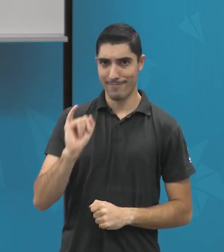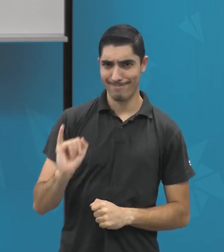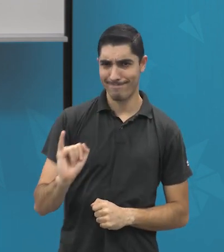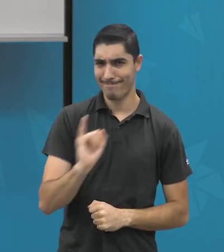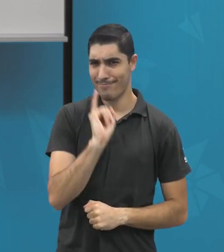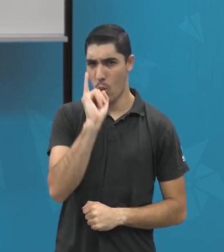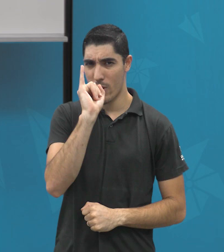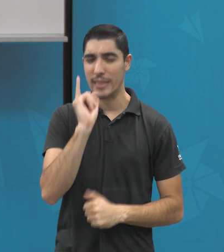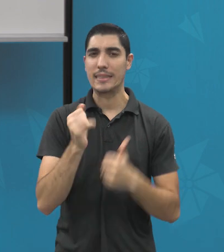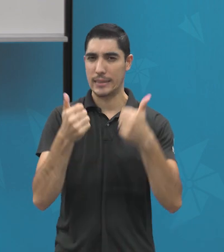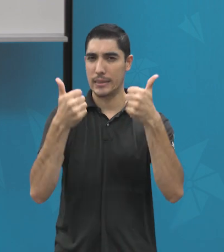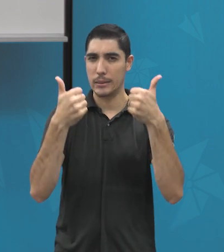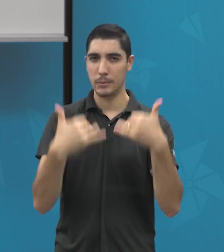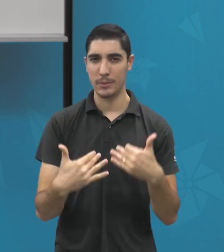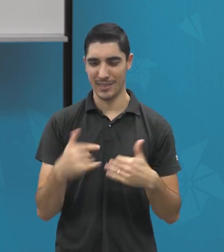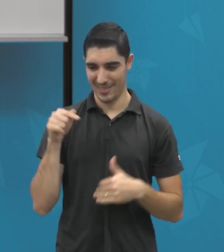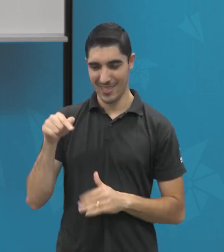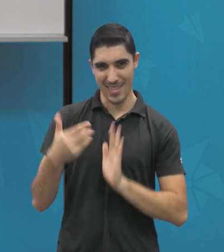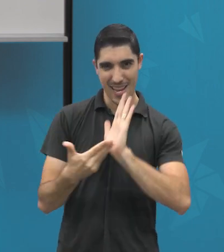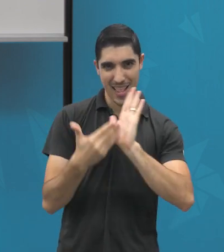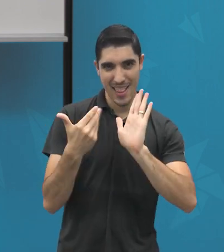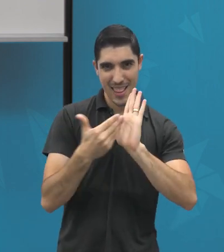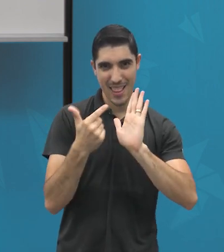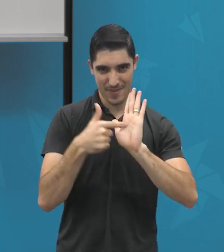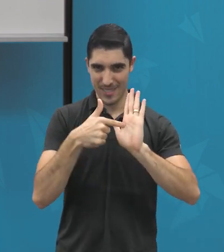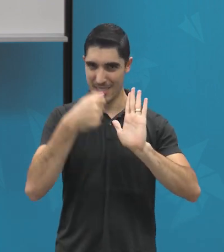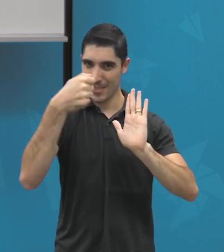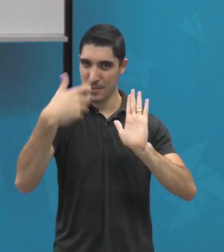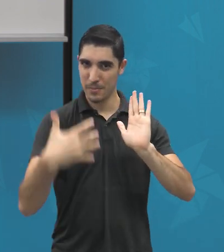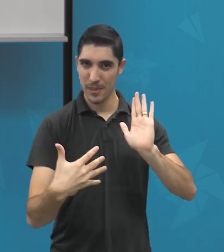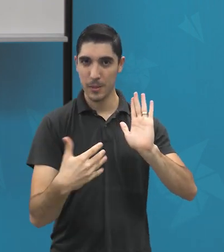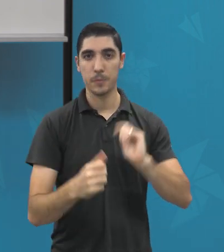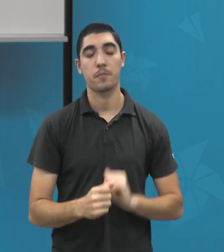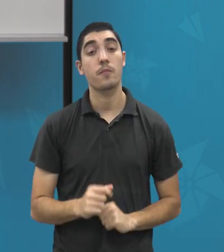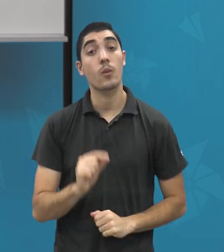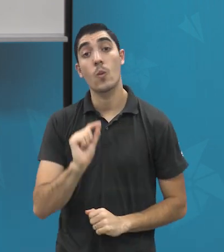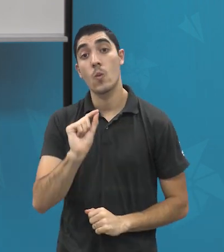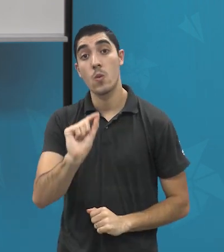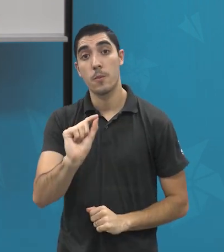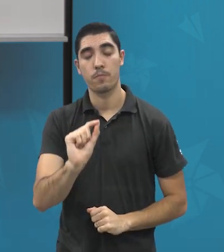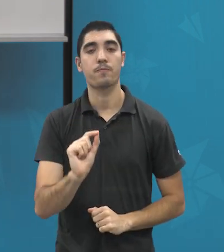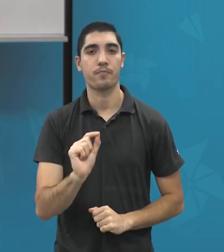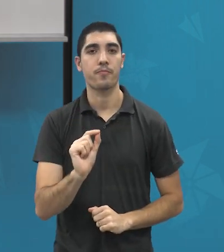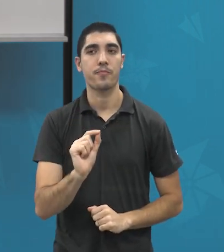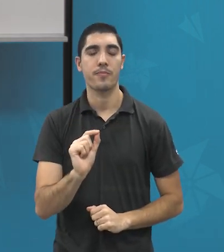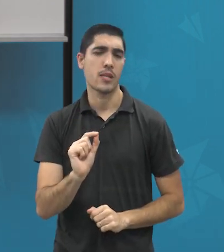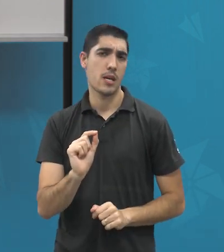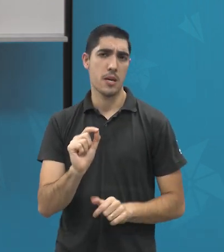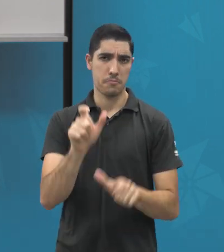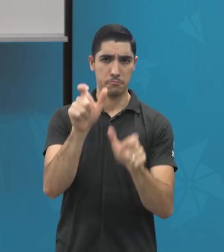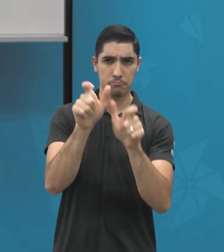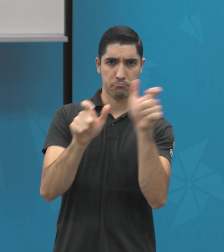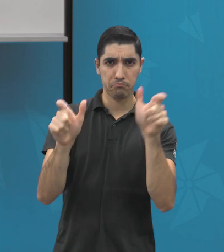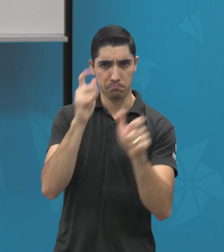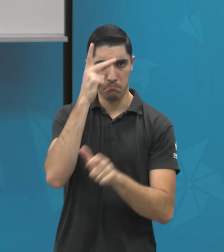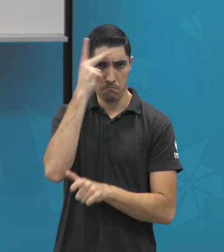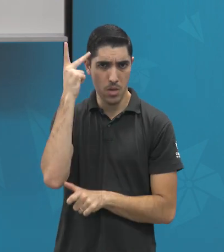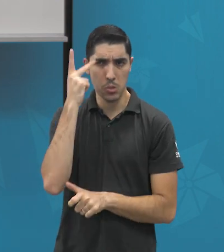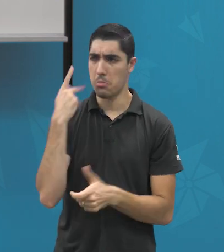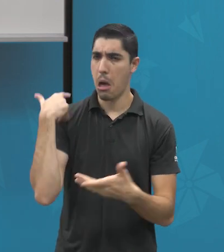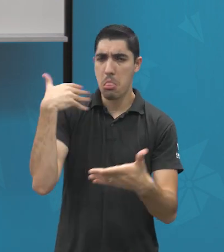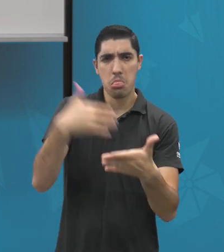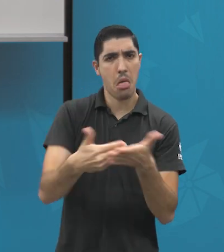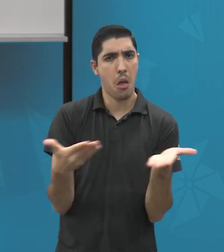que ele menciona nesse livro é uma opinião que muitas vezes as pessoas dizem,